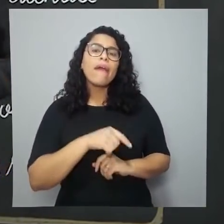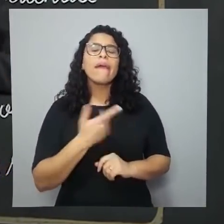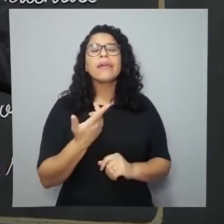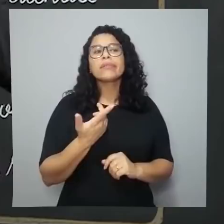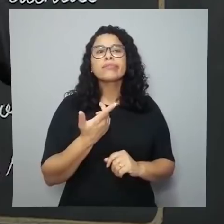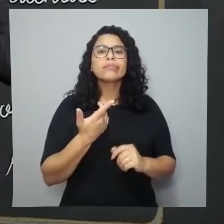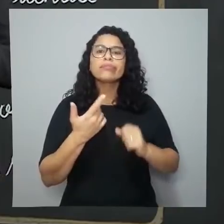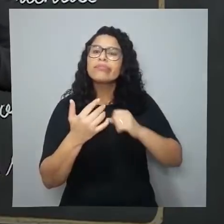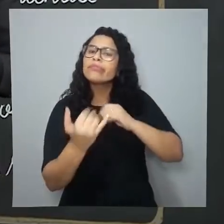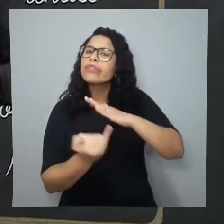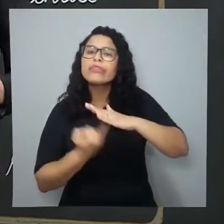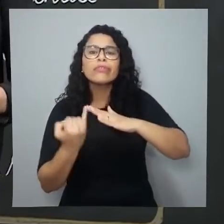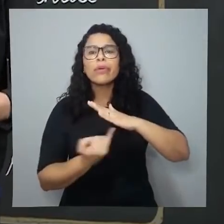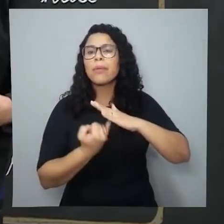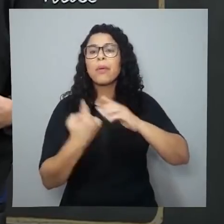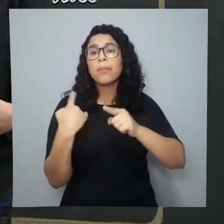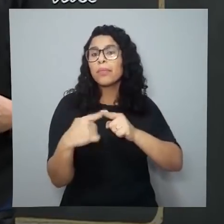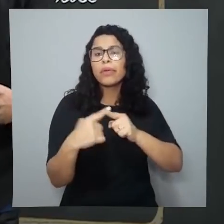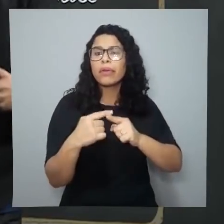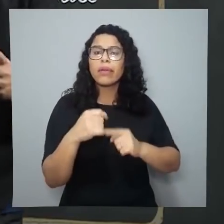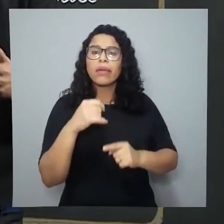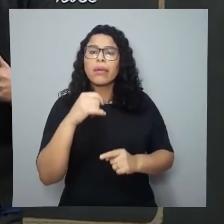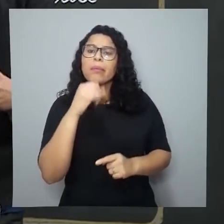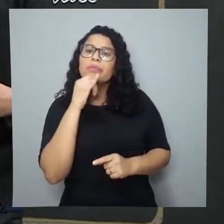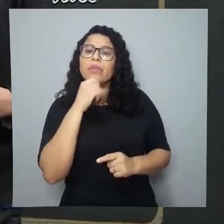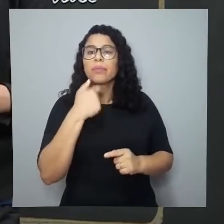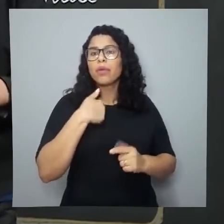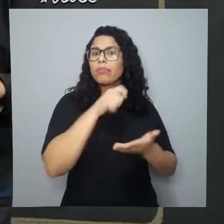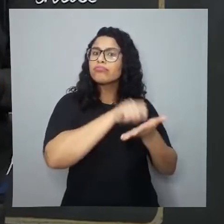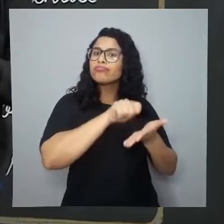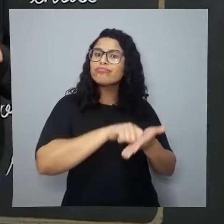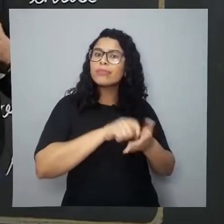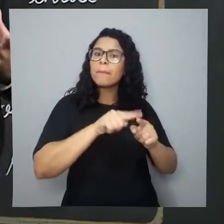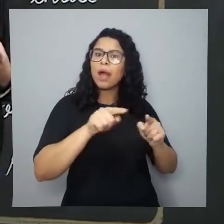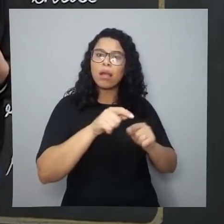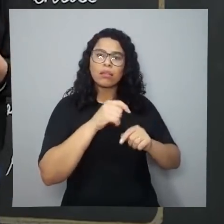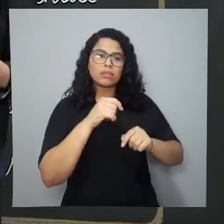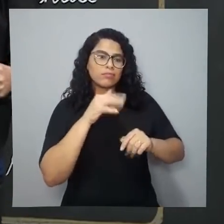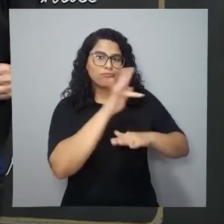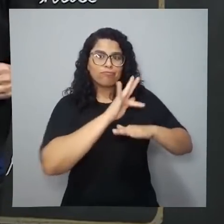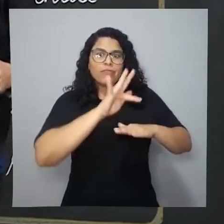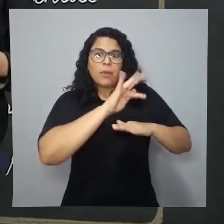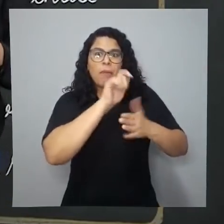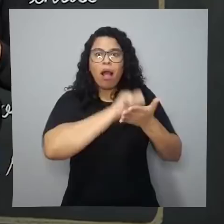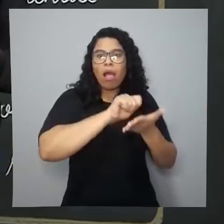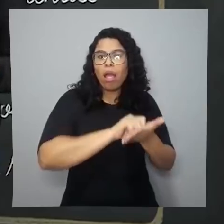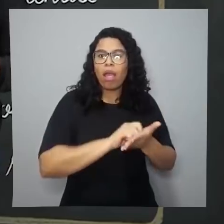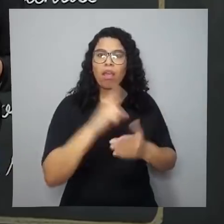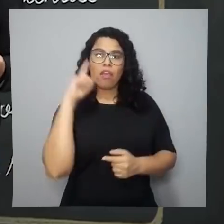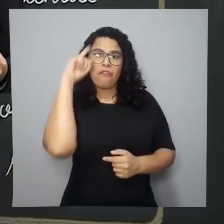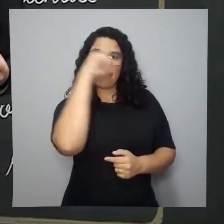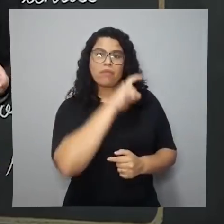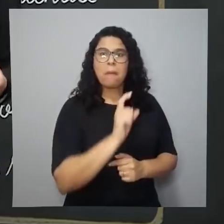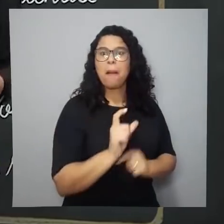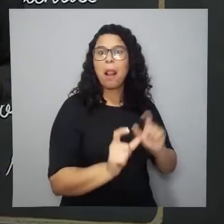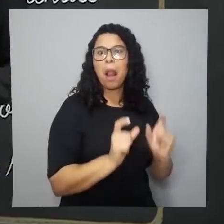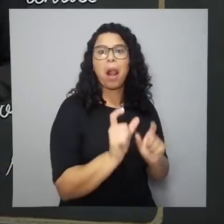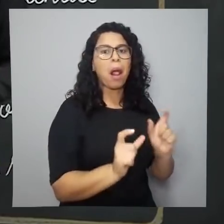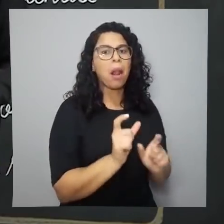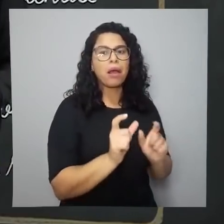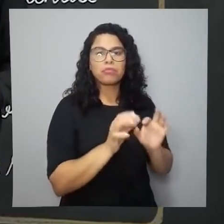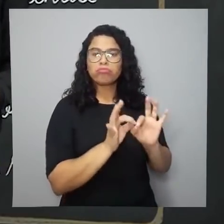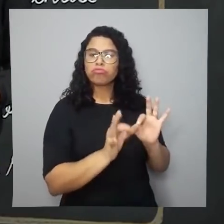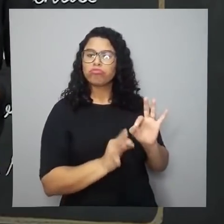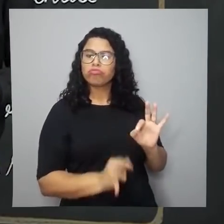mesmo, para se relacionar com você mesmo e utilizar uma linguagem extremamente formal, né, com termos técnicos, com questões muito